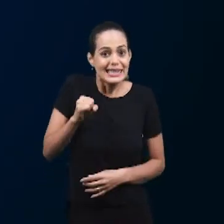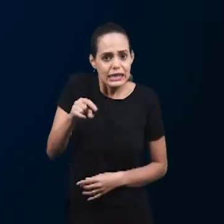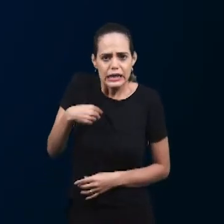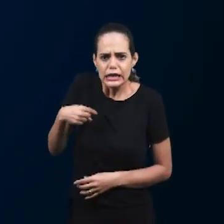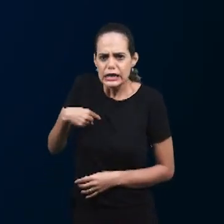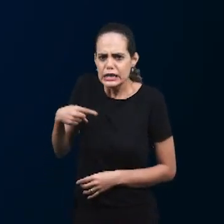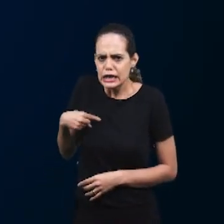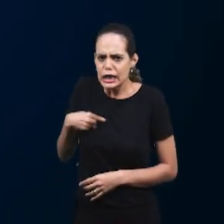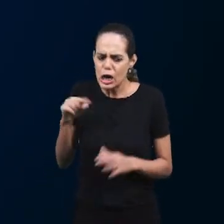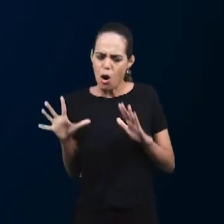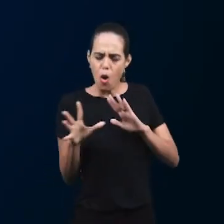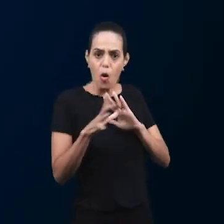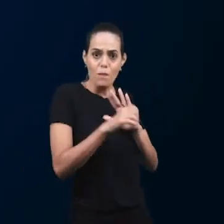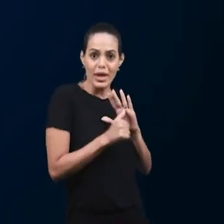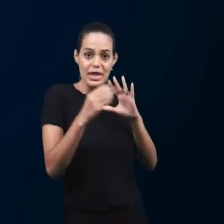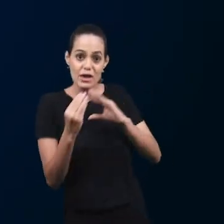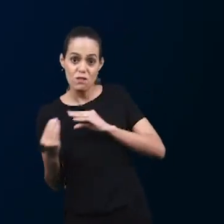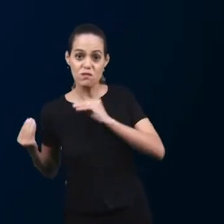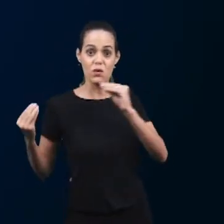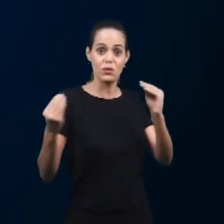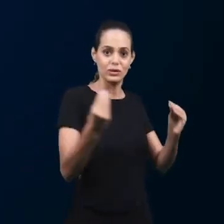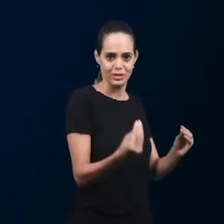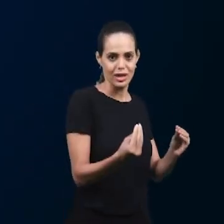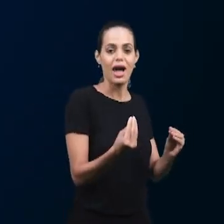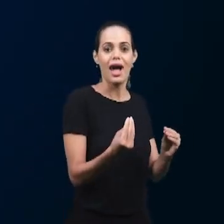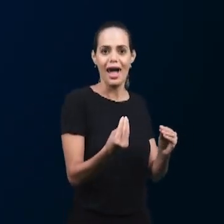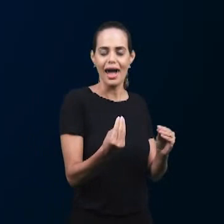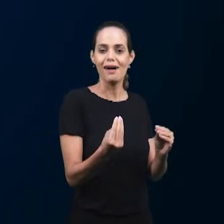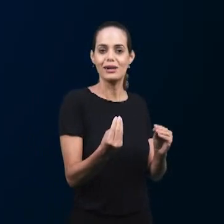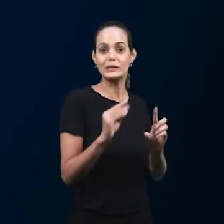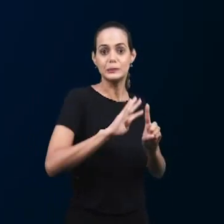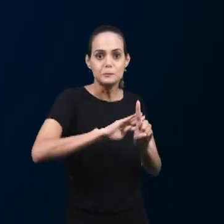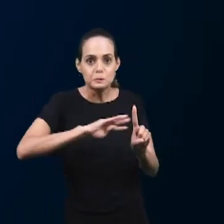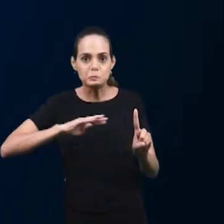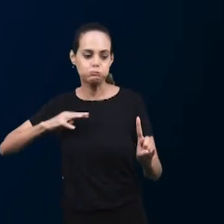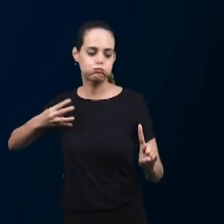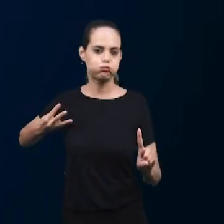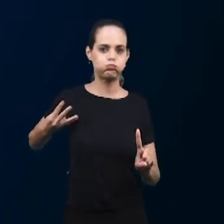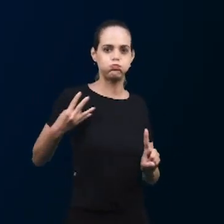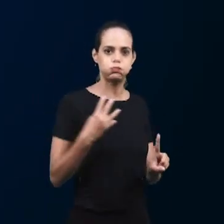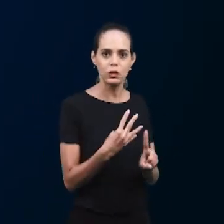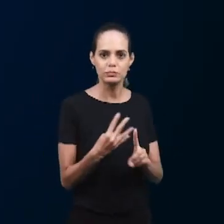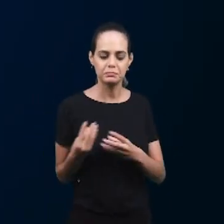alguma coisa tenho defraudado alguém, o restitui